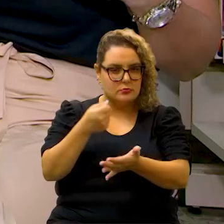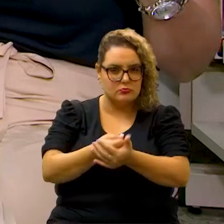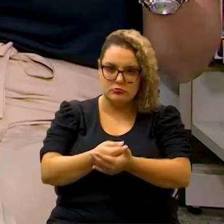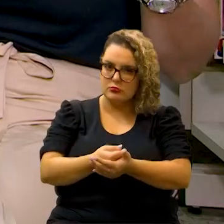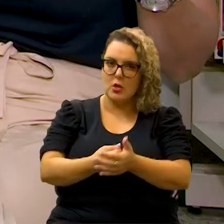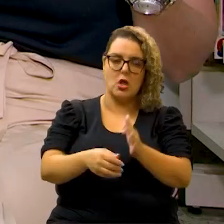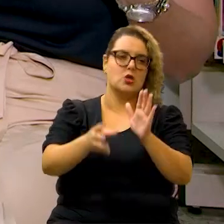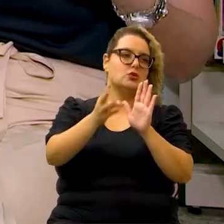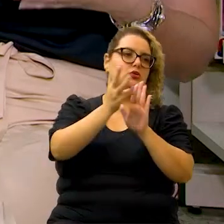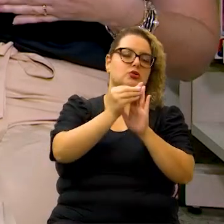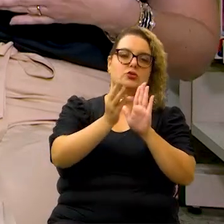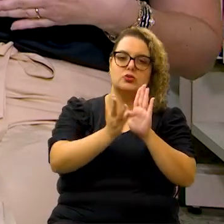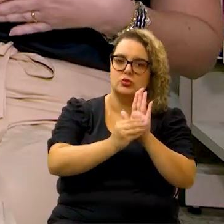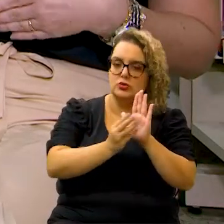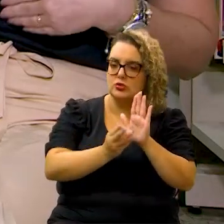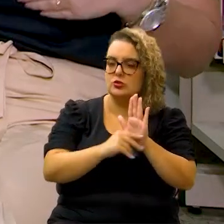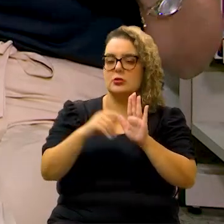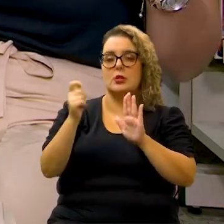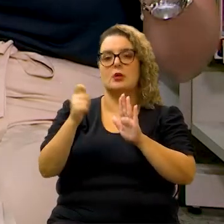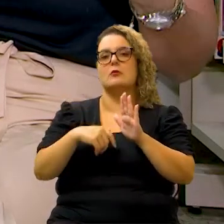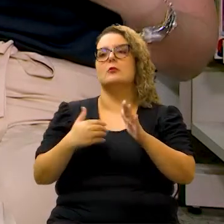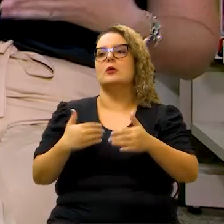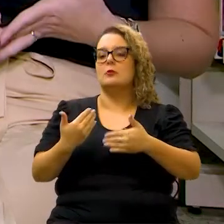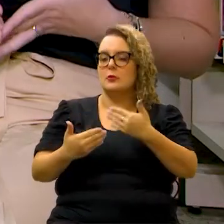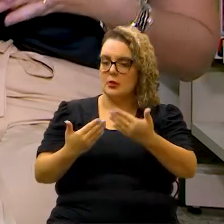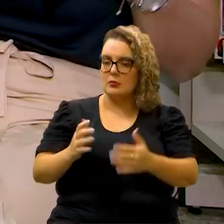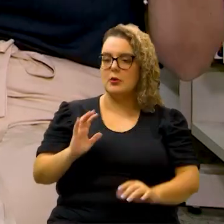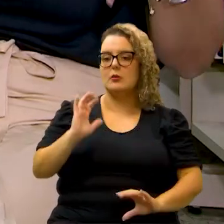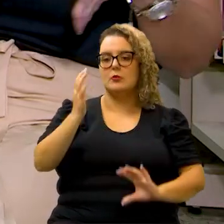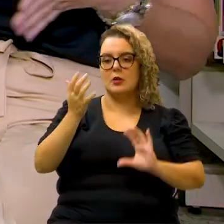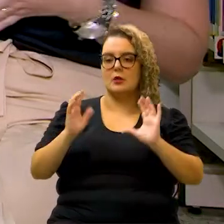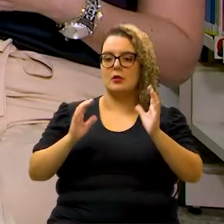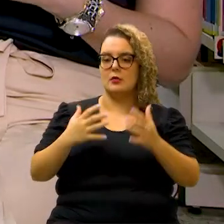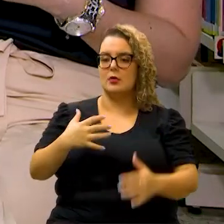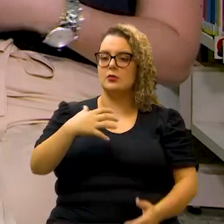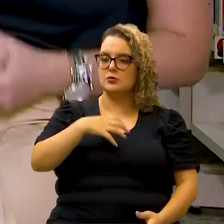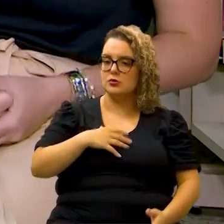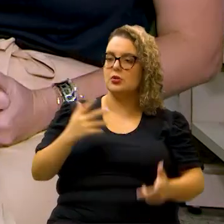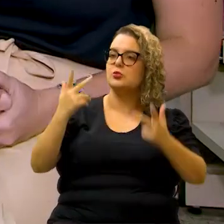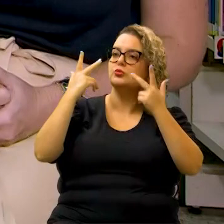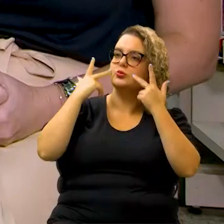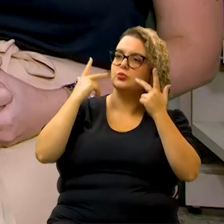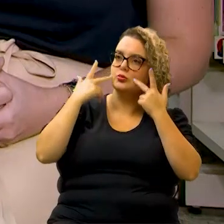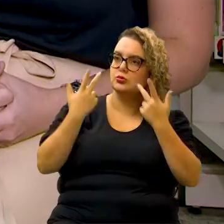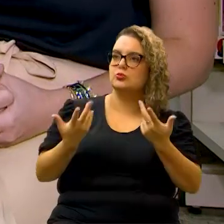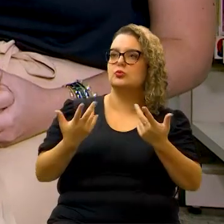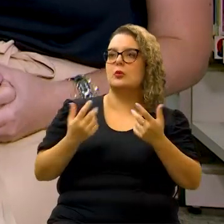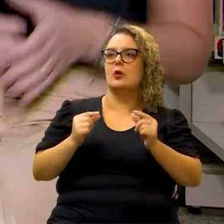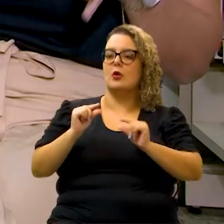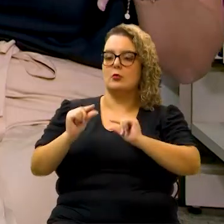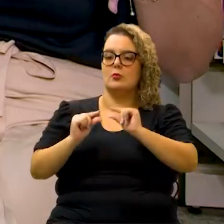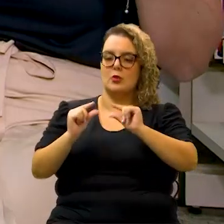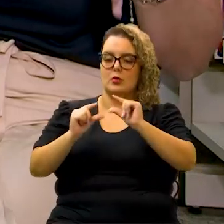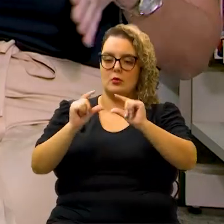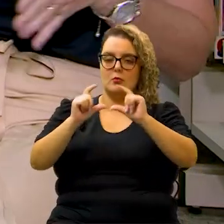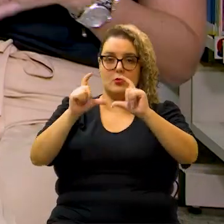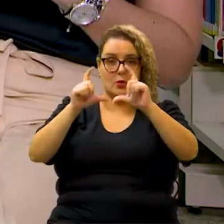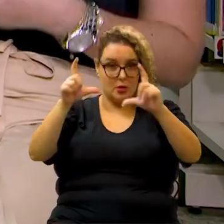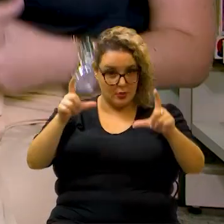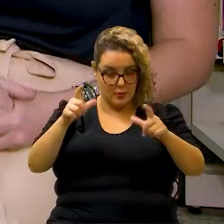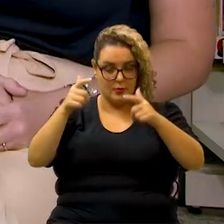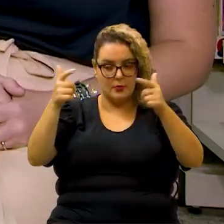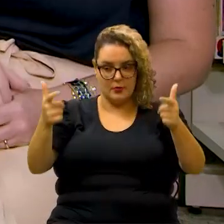aquela cobrança de conteúdo, de registro, para que vá se acontecendo de uma maneira natural, de uma maneira